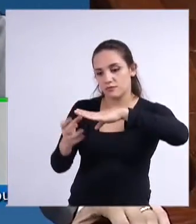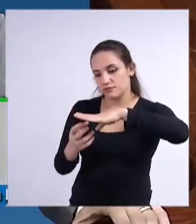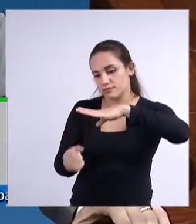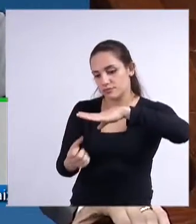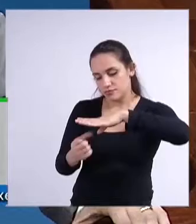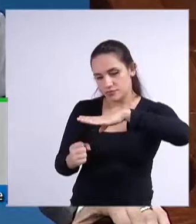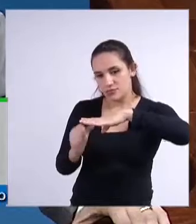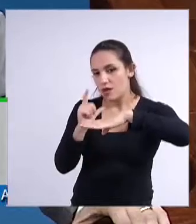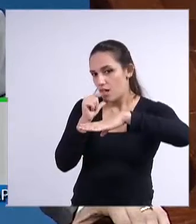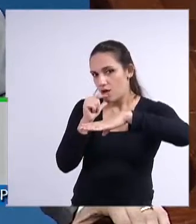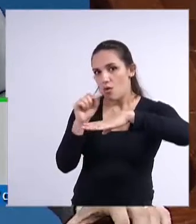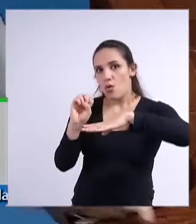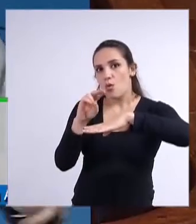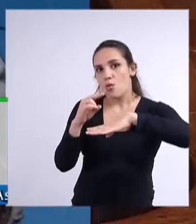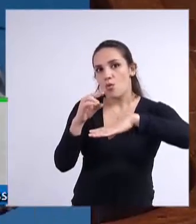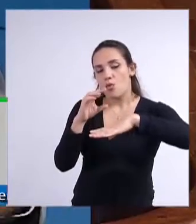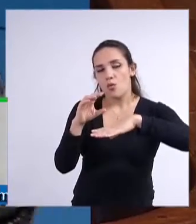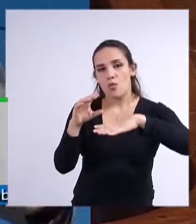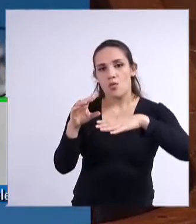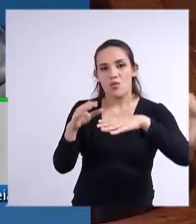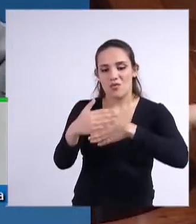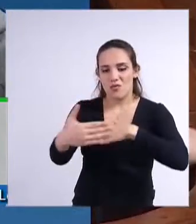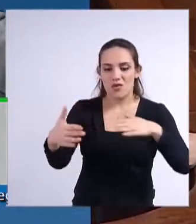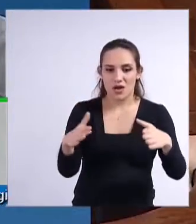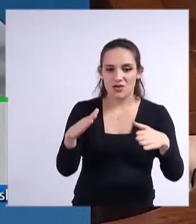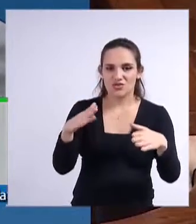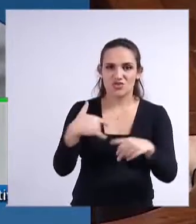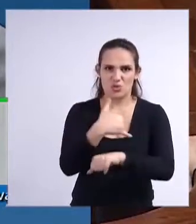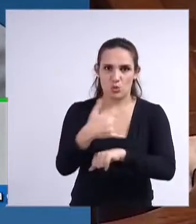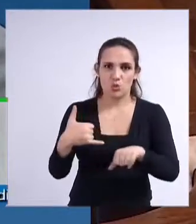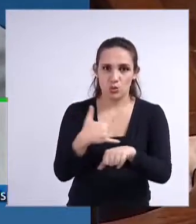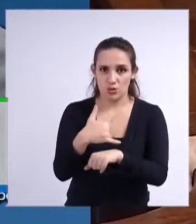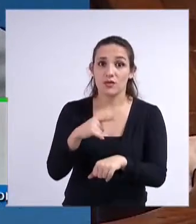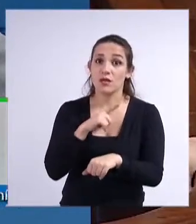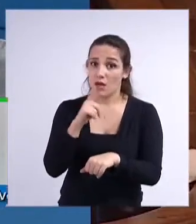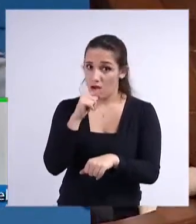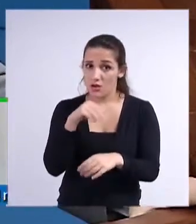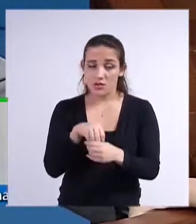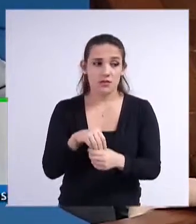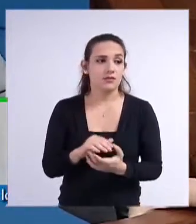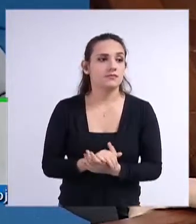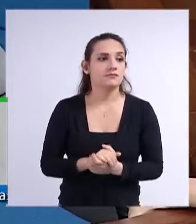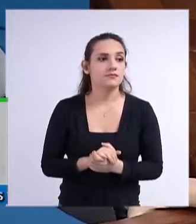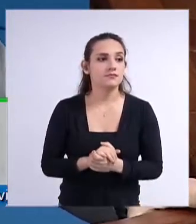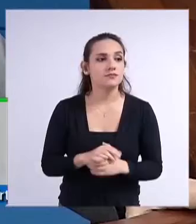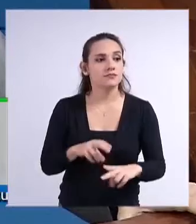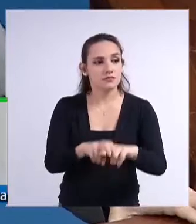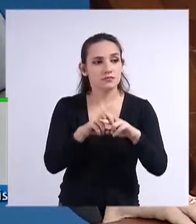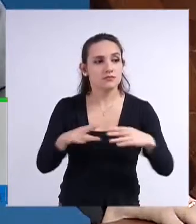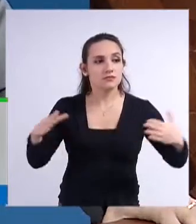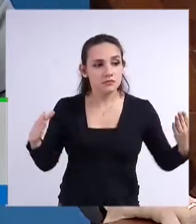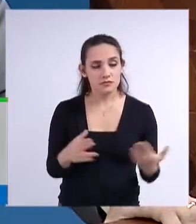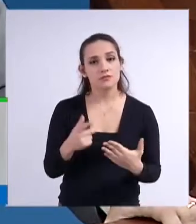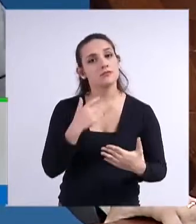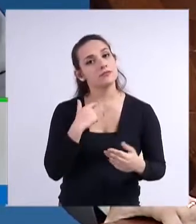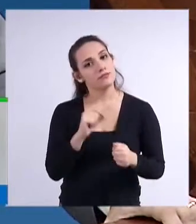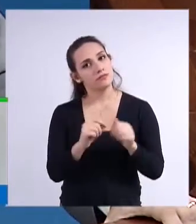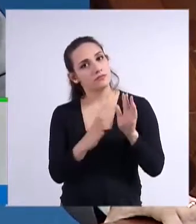acumulam água. E para ter essa conscientização, eu propus hoje aqui nessa